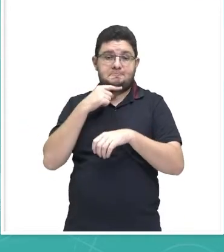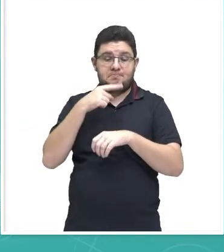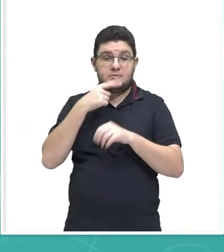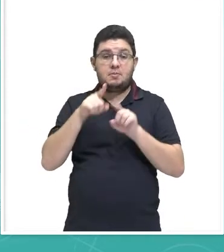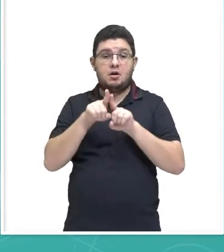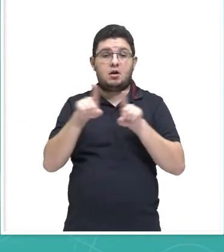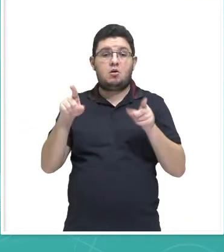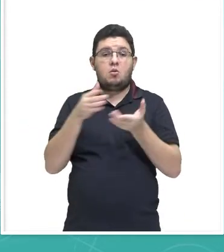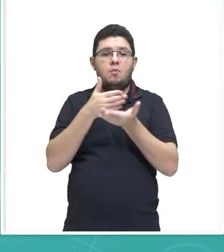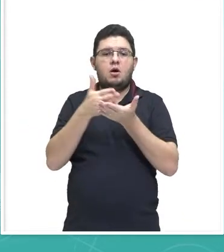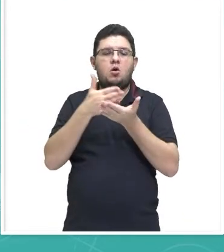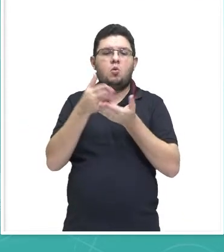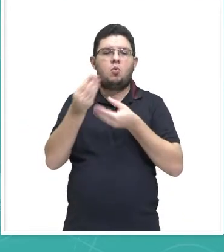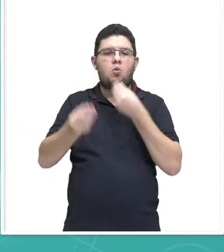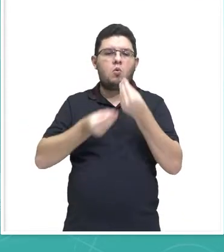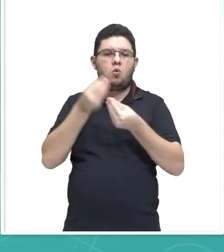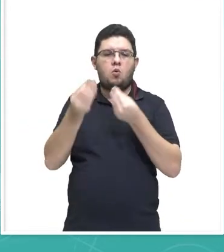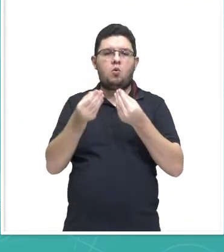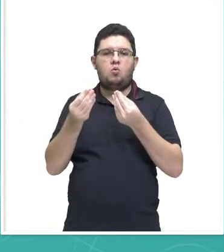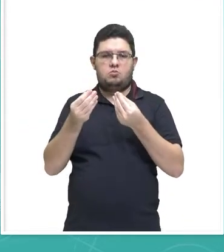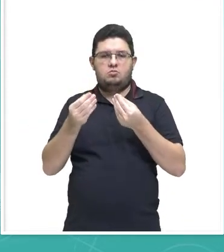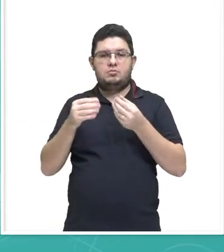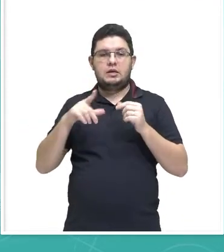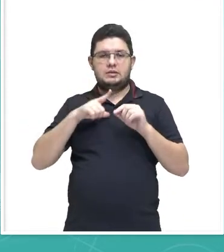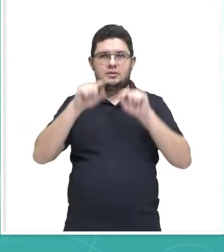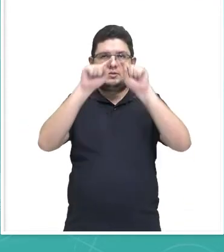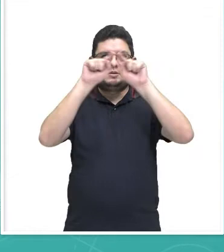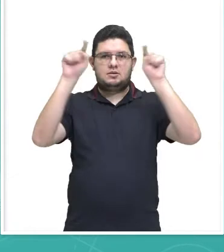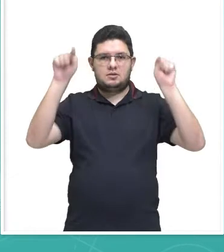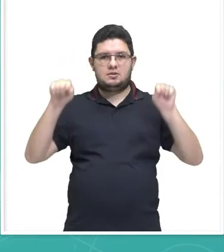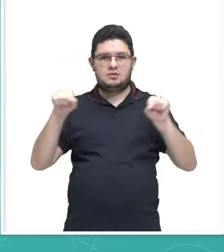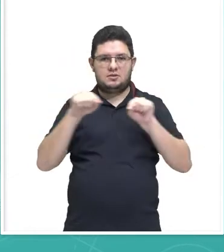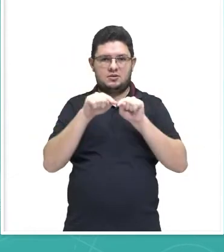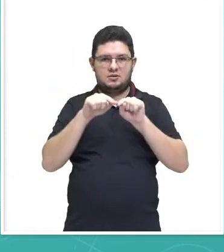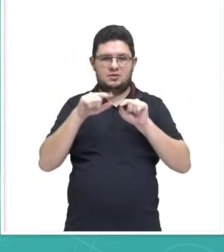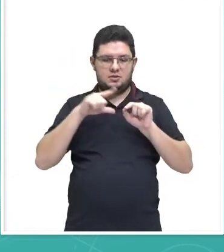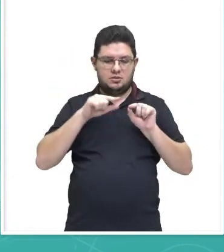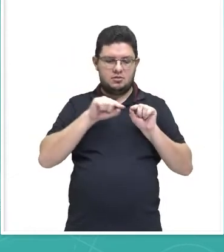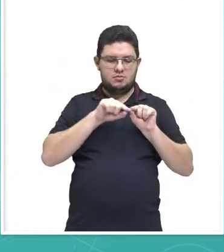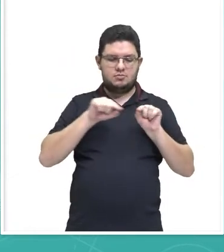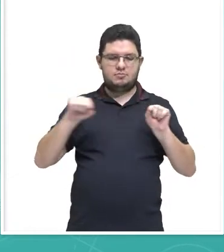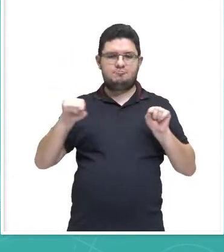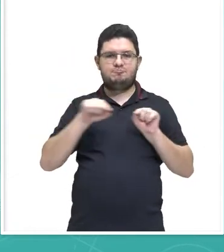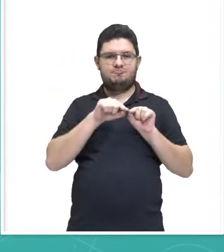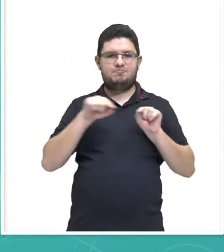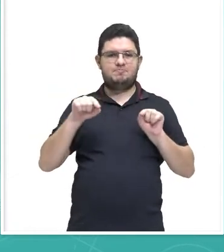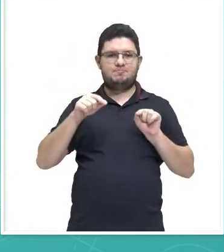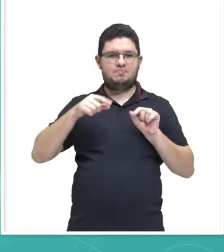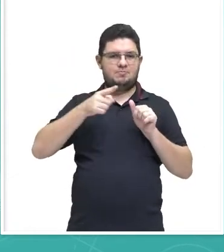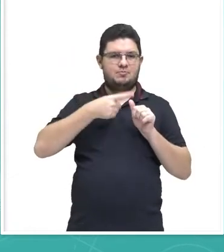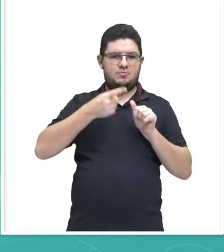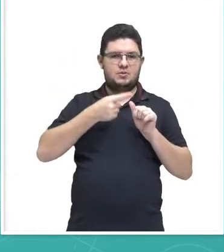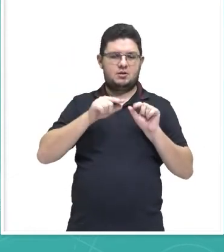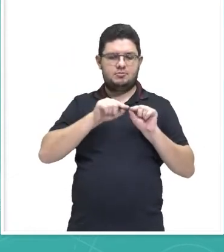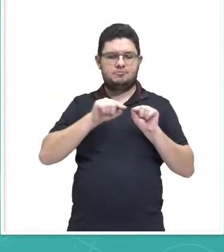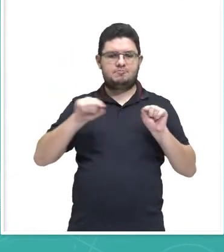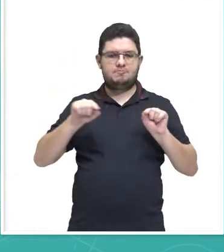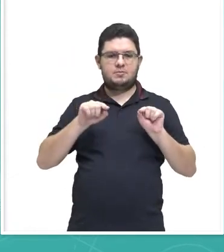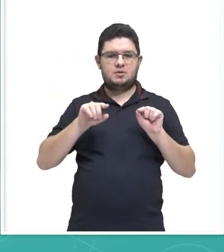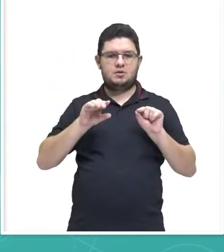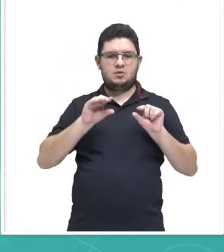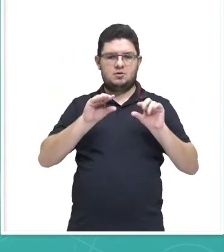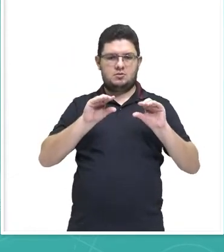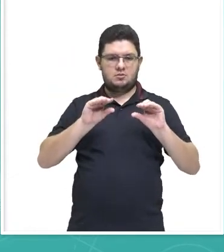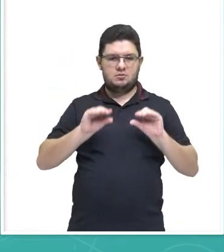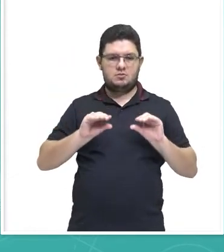o quê? As beiradas, tá bom? Então, eu vou pegando aqui, ó, e vou organizando o que fica nas beiradas. Quando eu